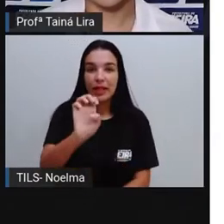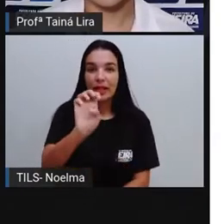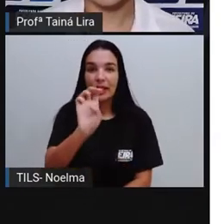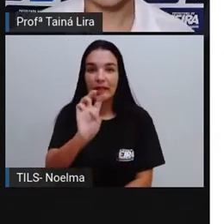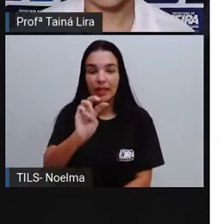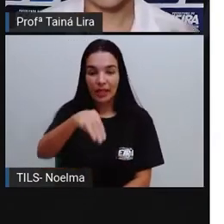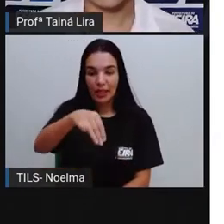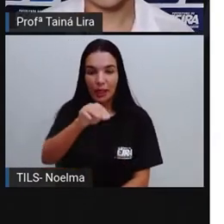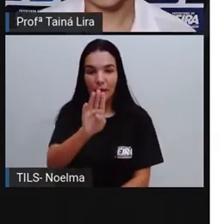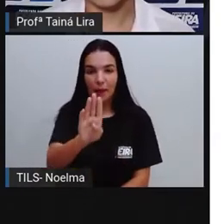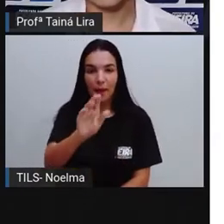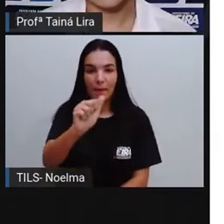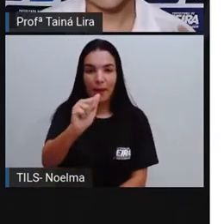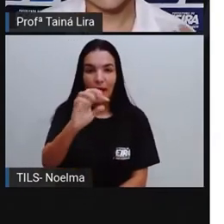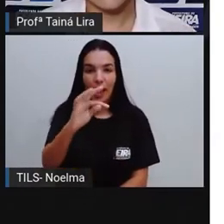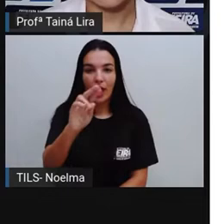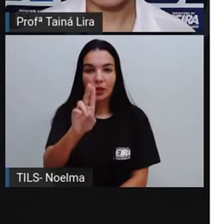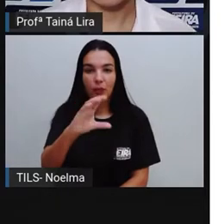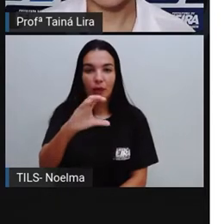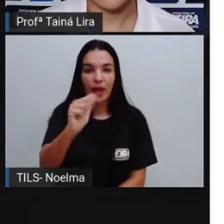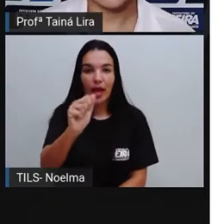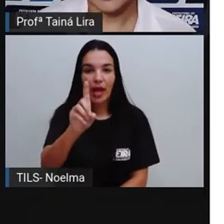Embatucadores, né? Que é um projeto, Grupo